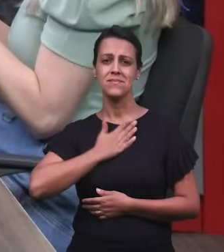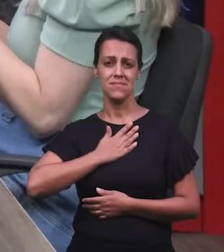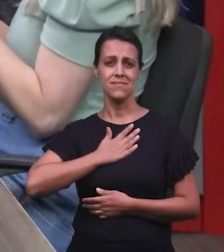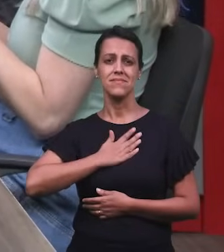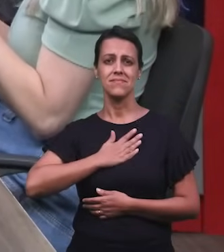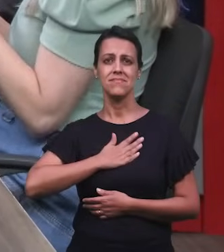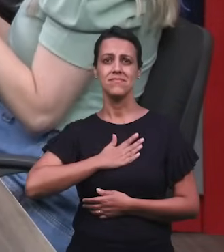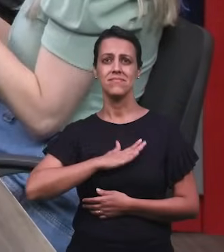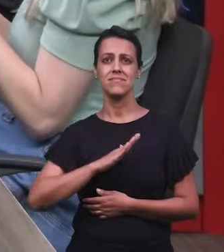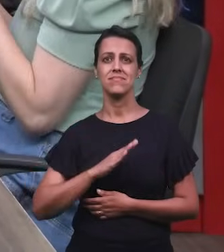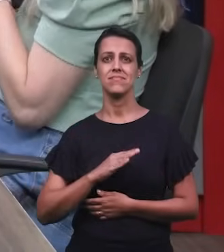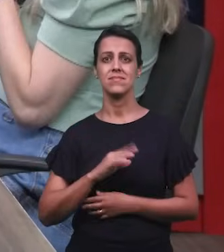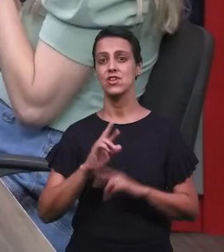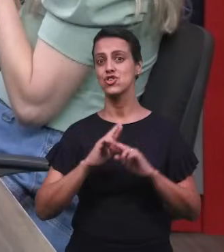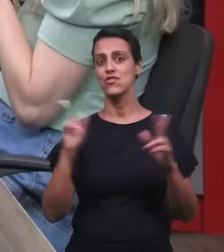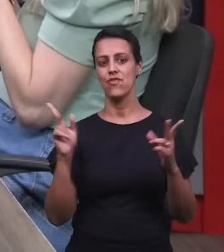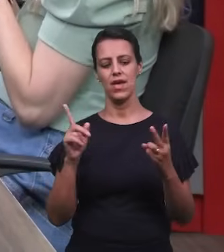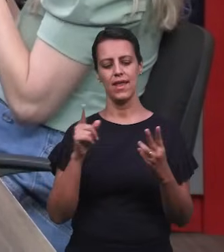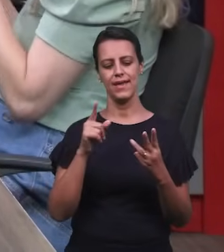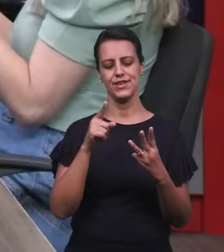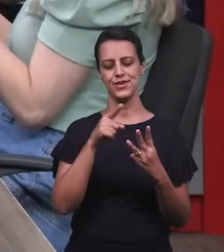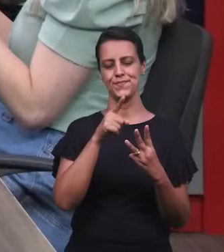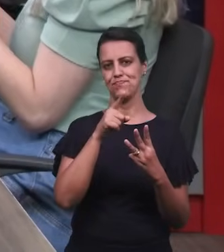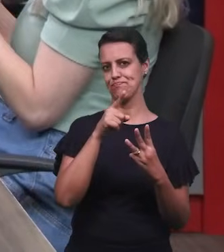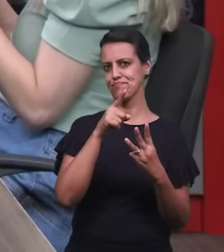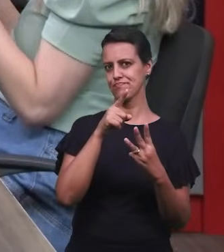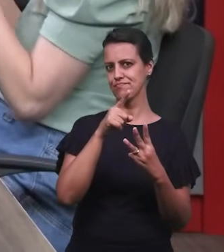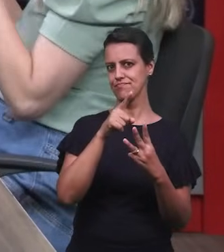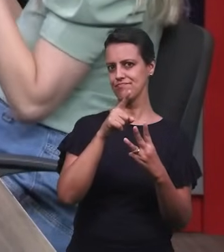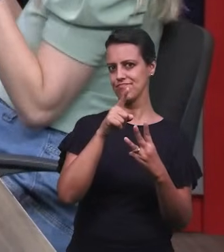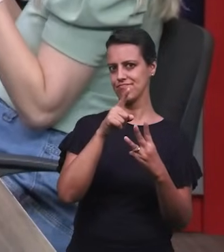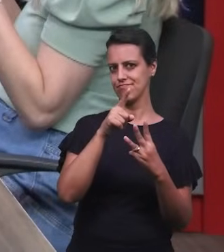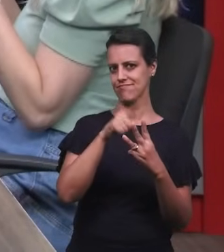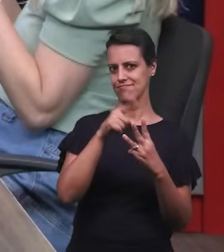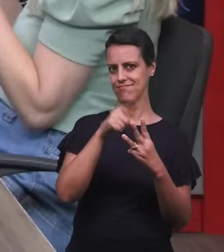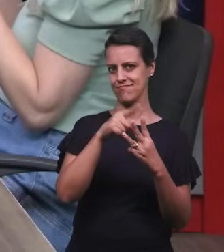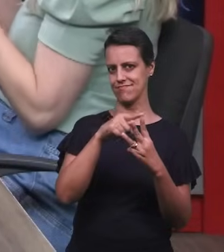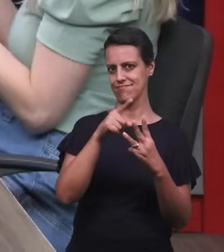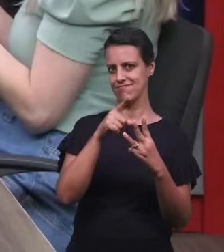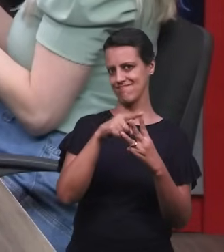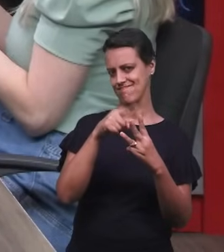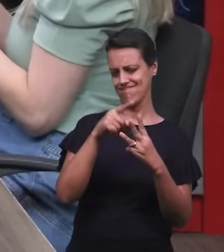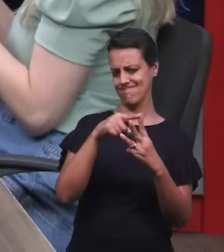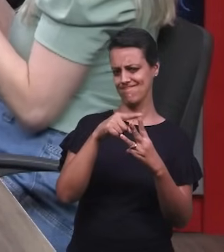são como os coléricos, né? Que são mais firmes, que mais...